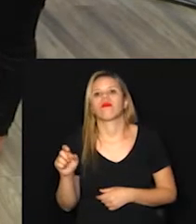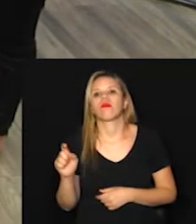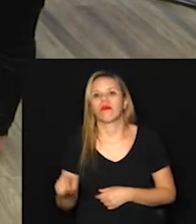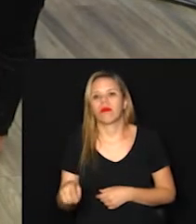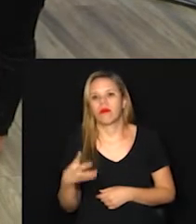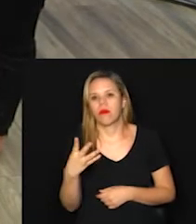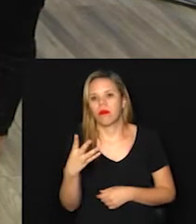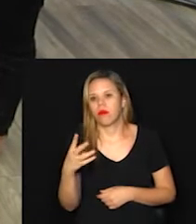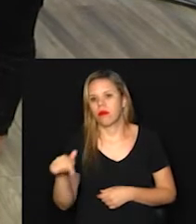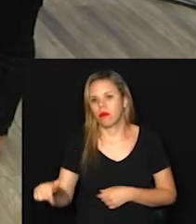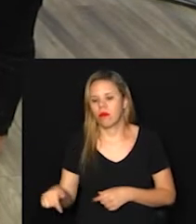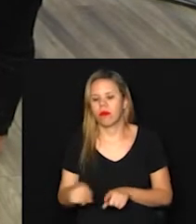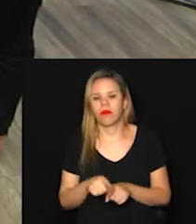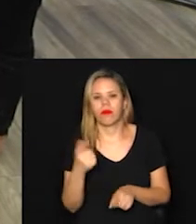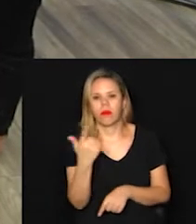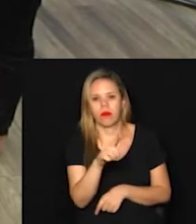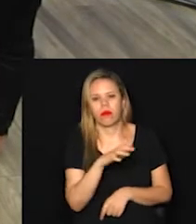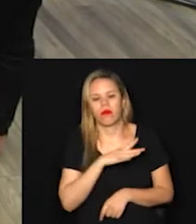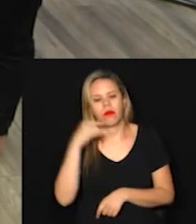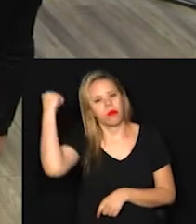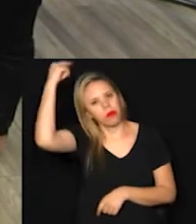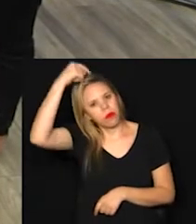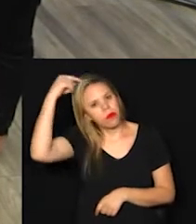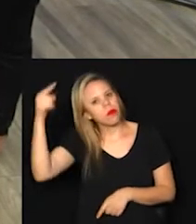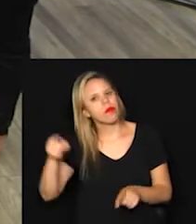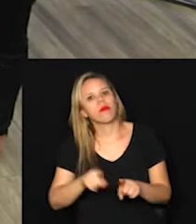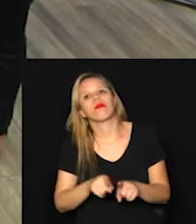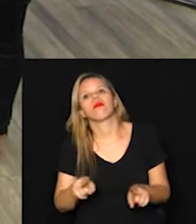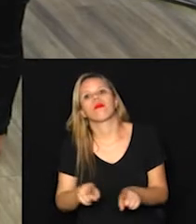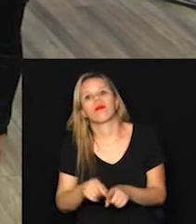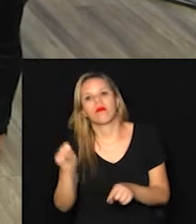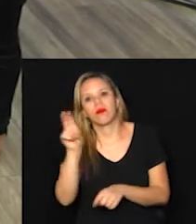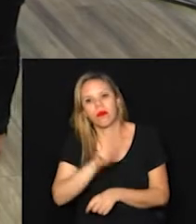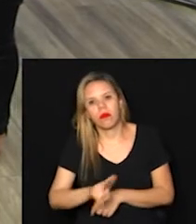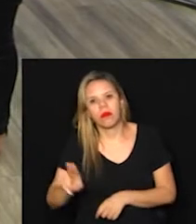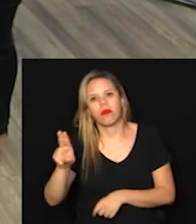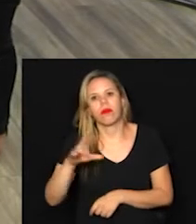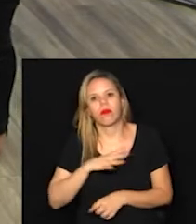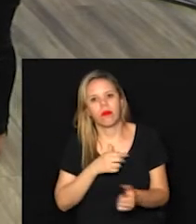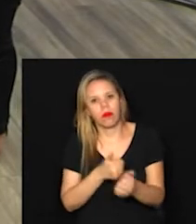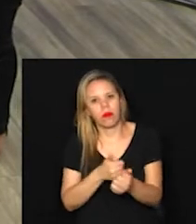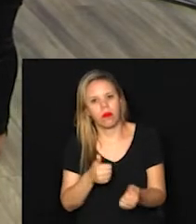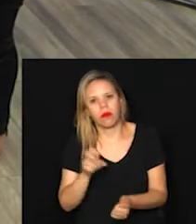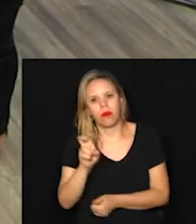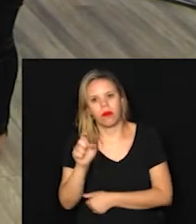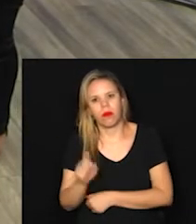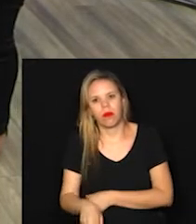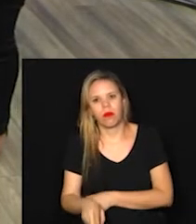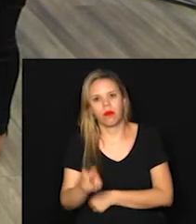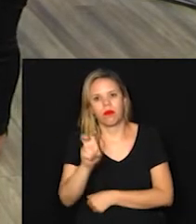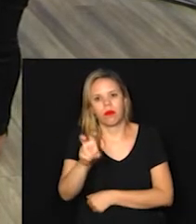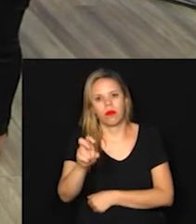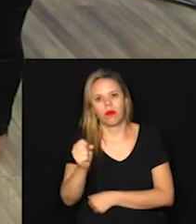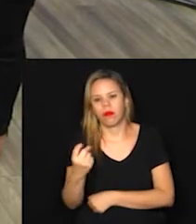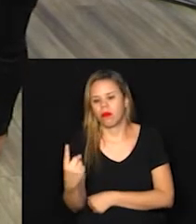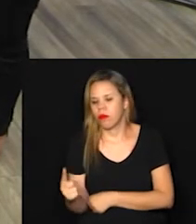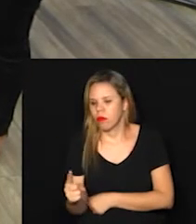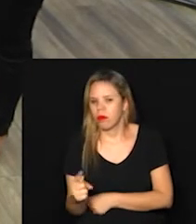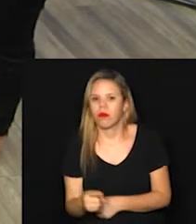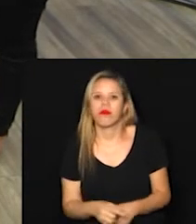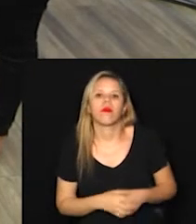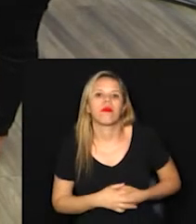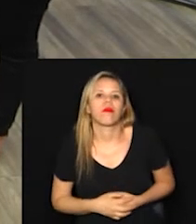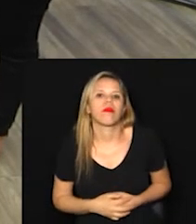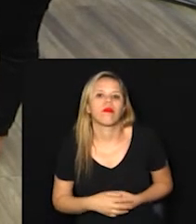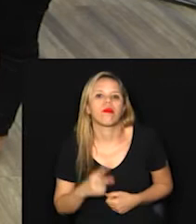5.047, Santo Antônio de Posse, 574, Sumaré também, a nossa vizinha Sumaré aqui do lado,